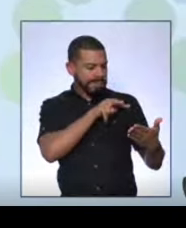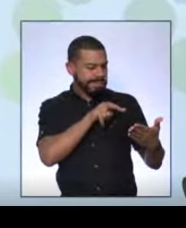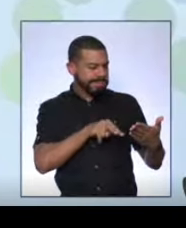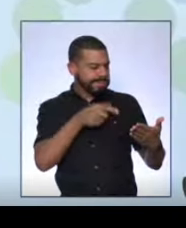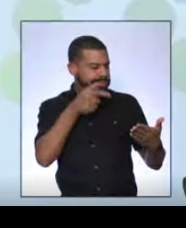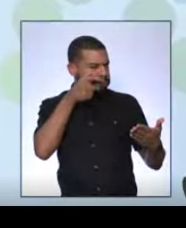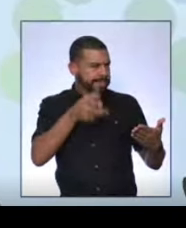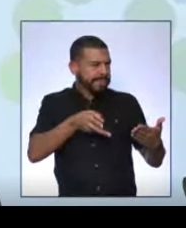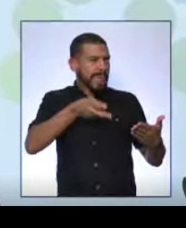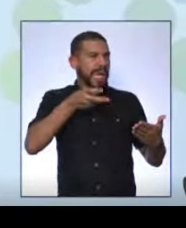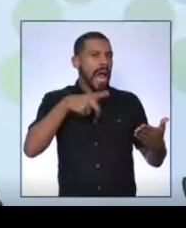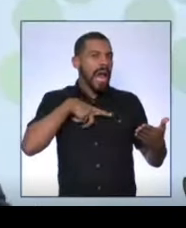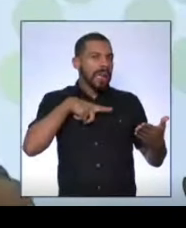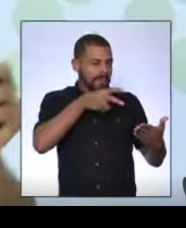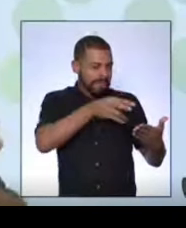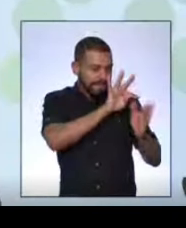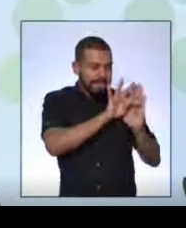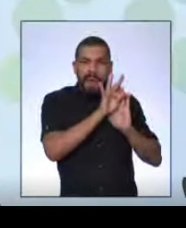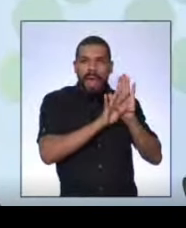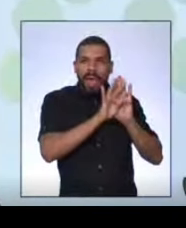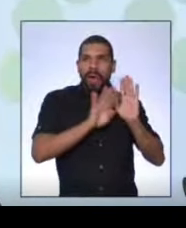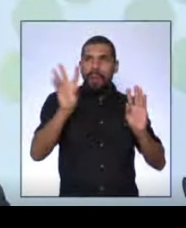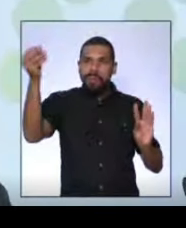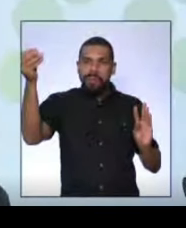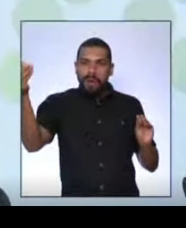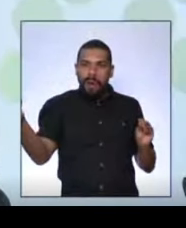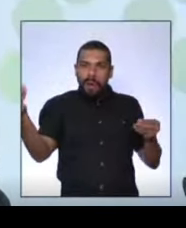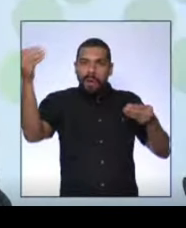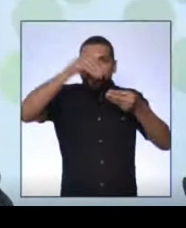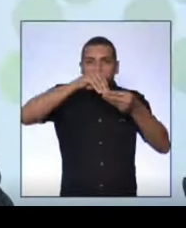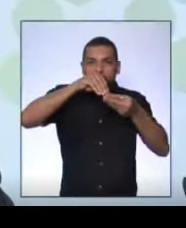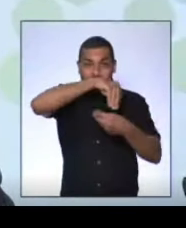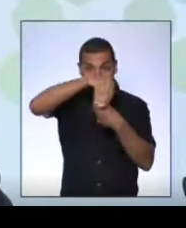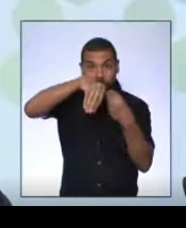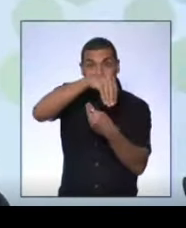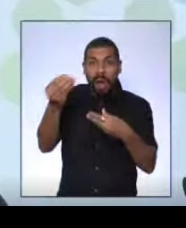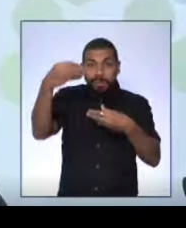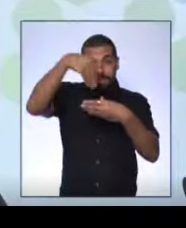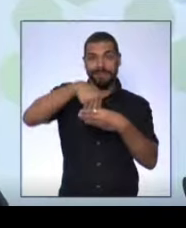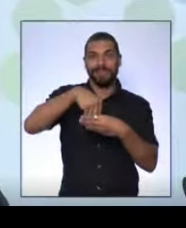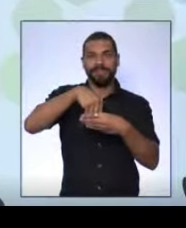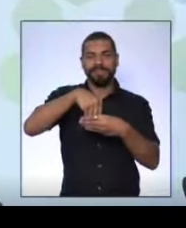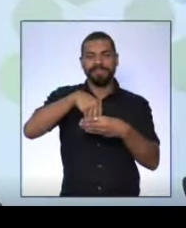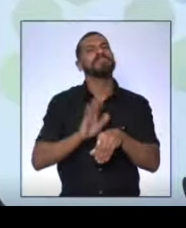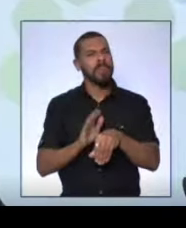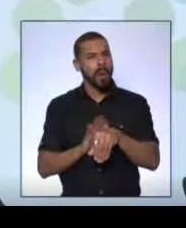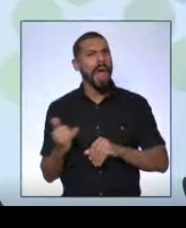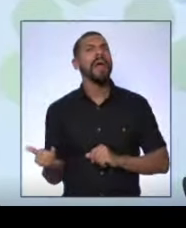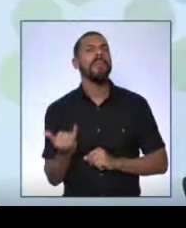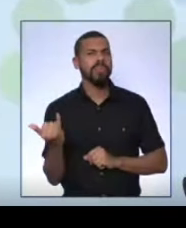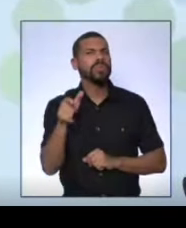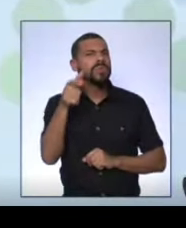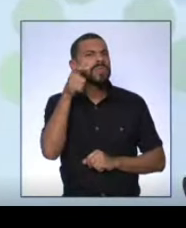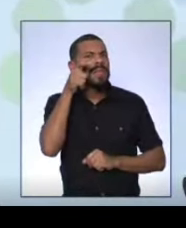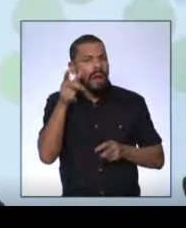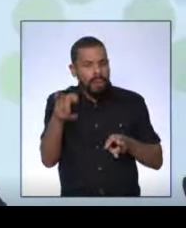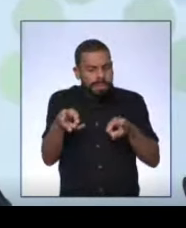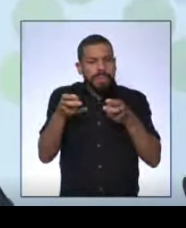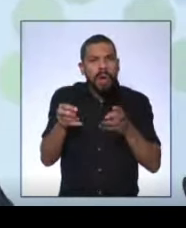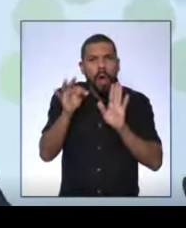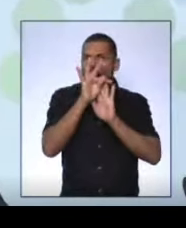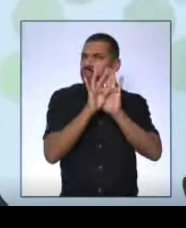pouquinho dele em outro ou de outro nele. Então, é importante você fazer uma leitura de qualidade percebendo